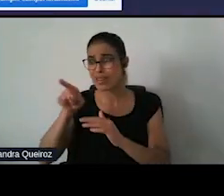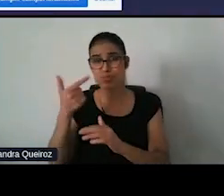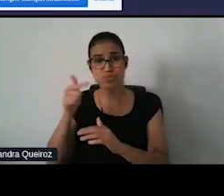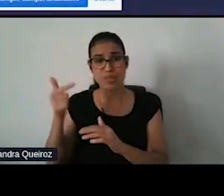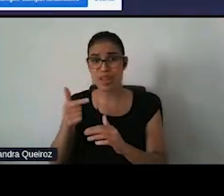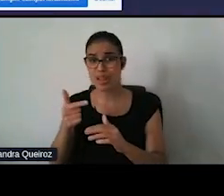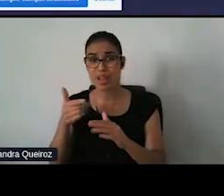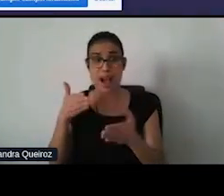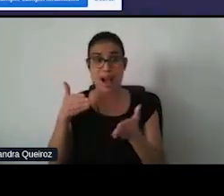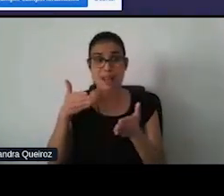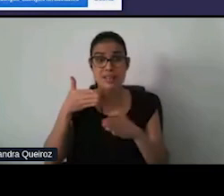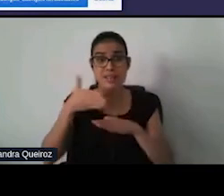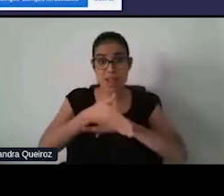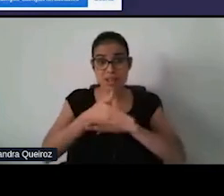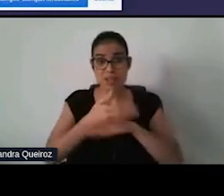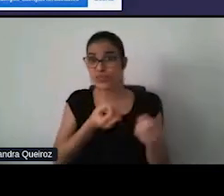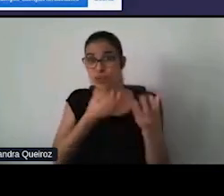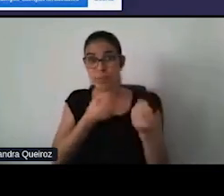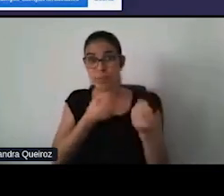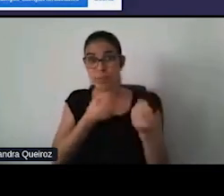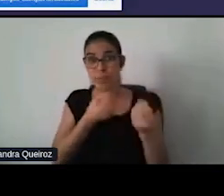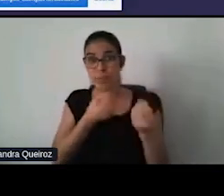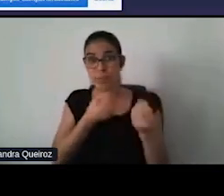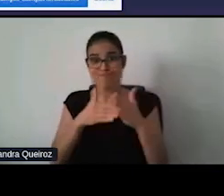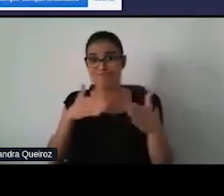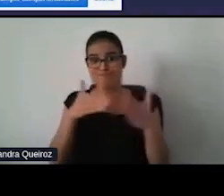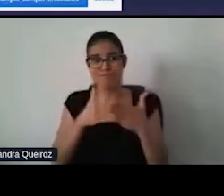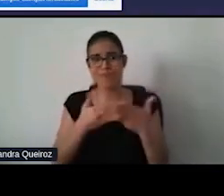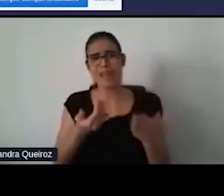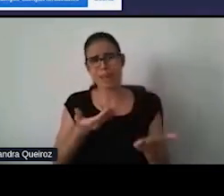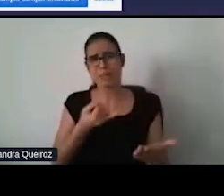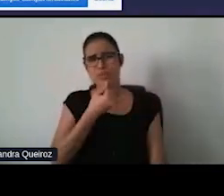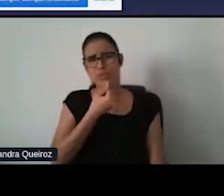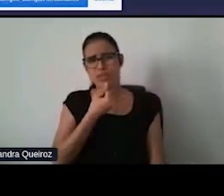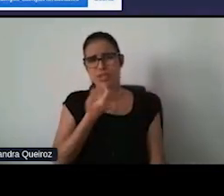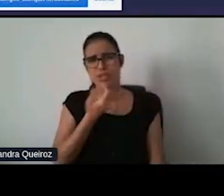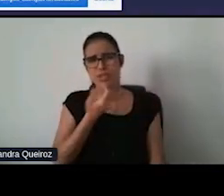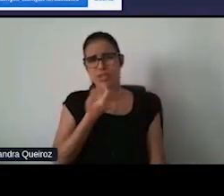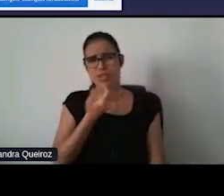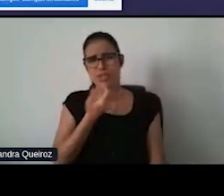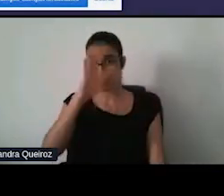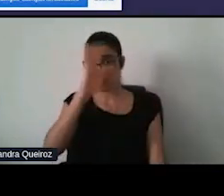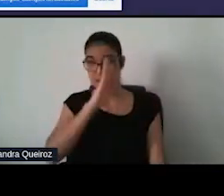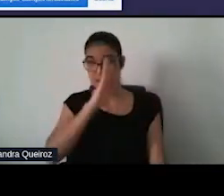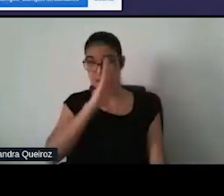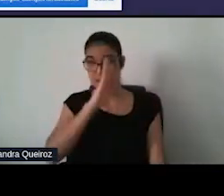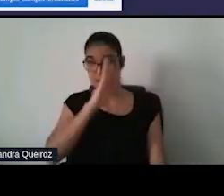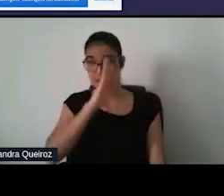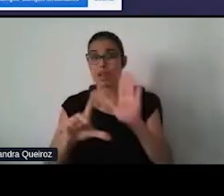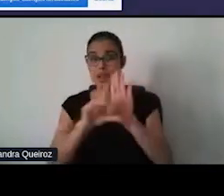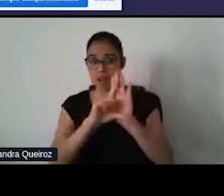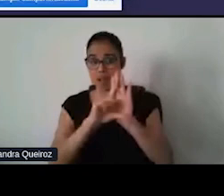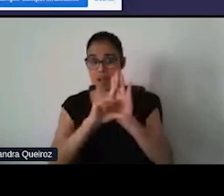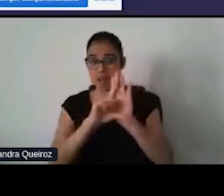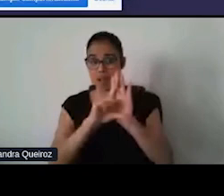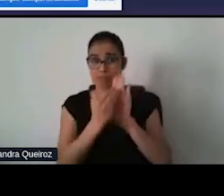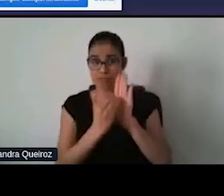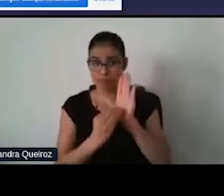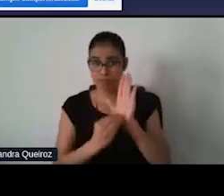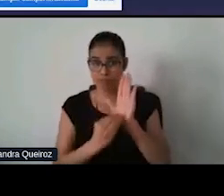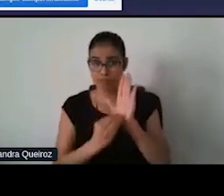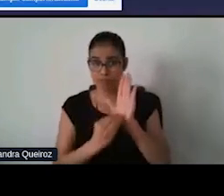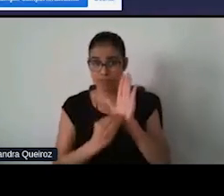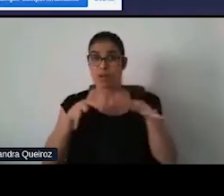Então, é muito triste ver essa situação, ainda mais no Brasil. Hoje a gente tem uma lei, né, que fala sobre isso.